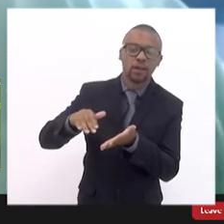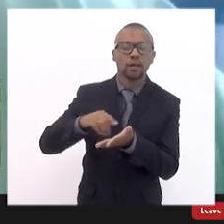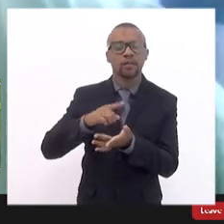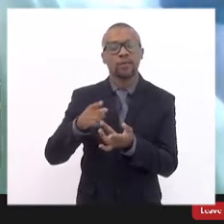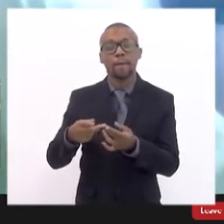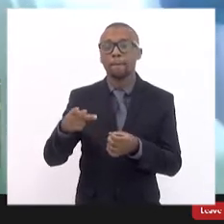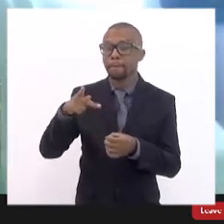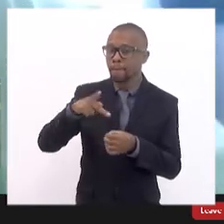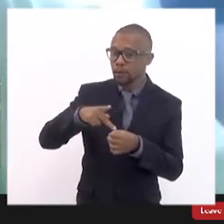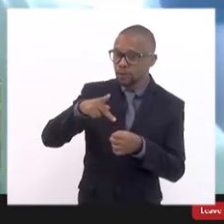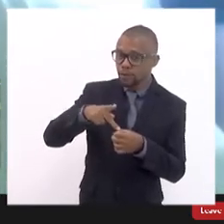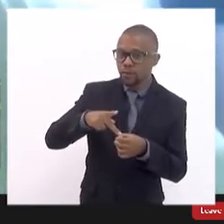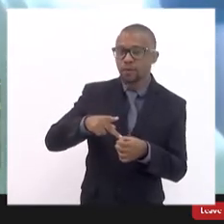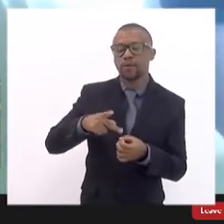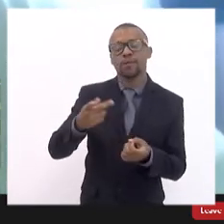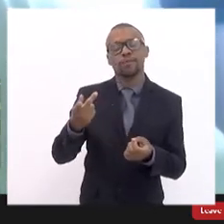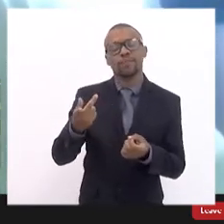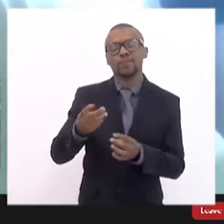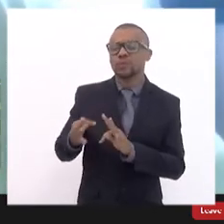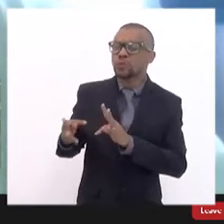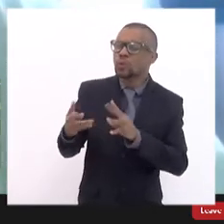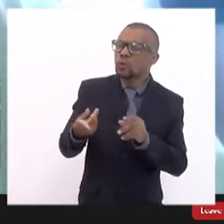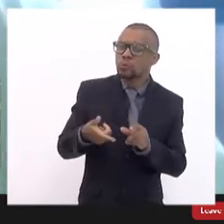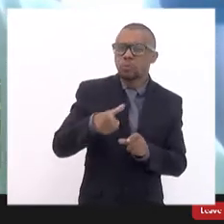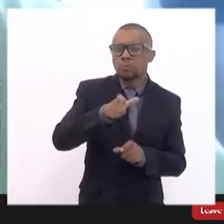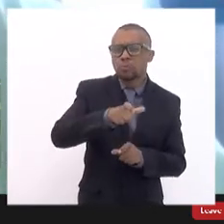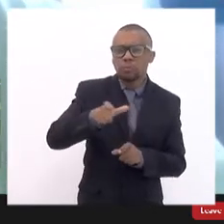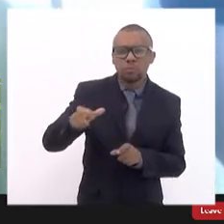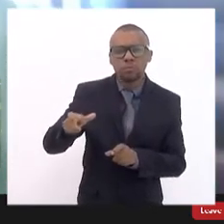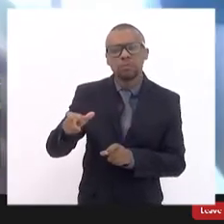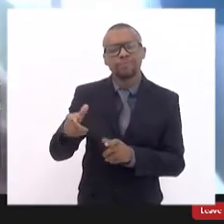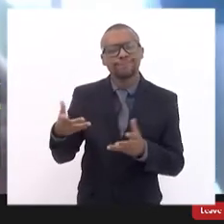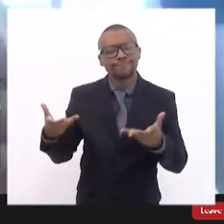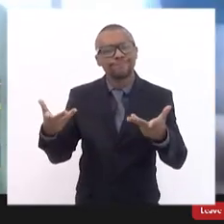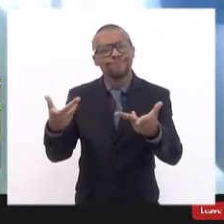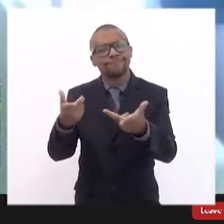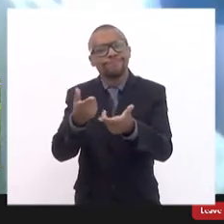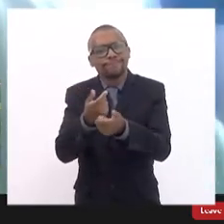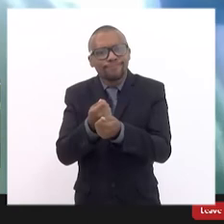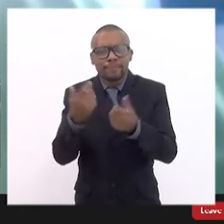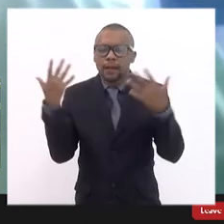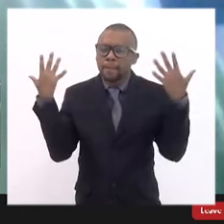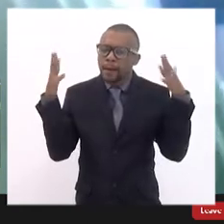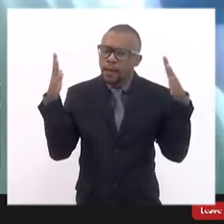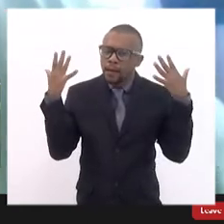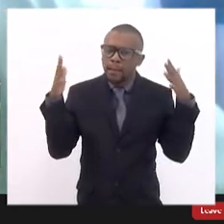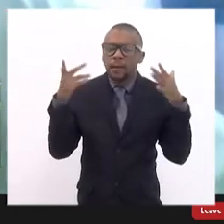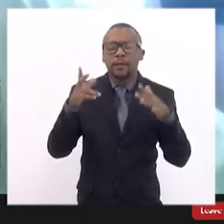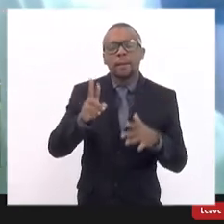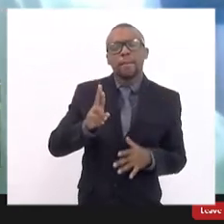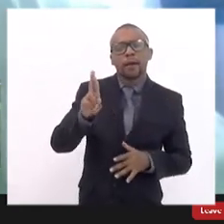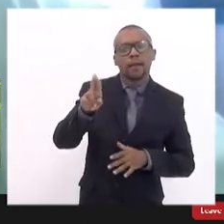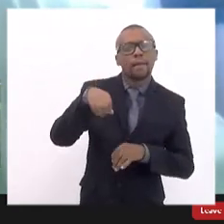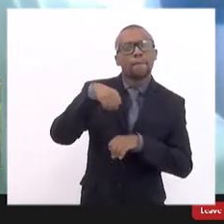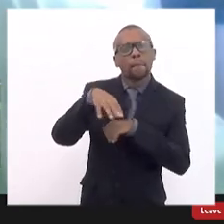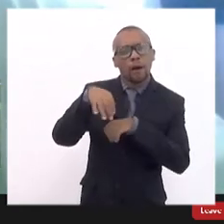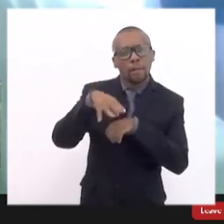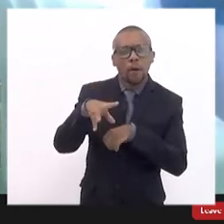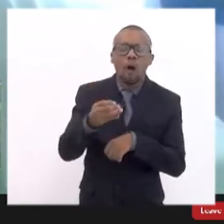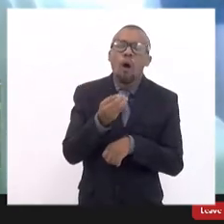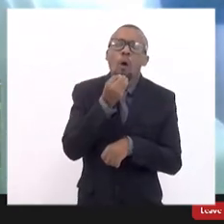procurador Werneck, todos. Valdec, você está de parabéns também pela condução. É oportuno